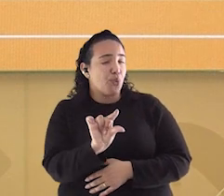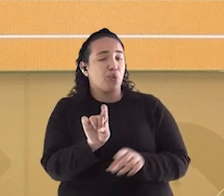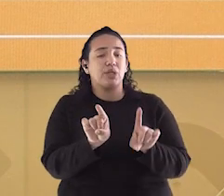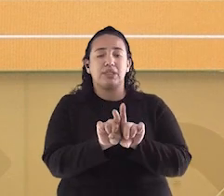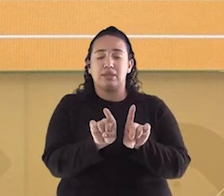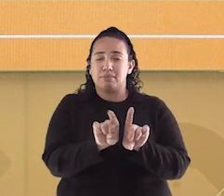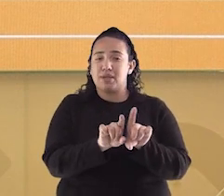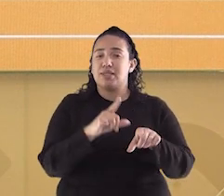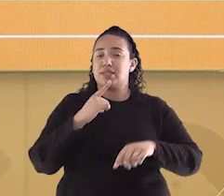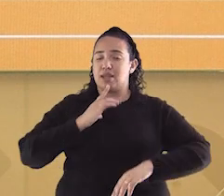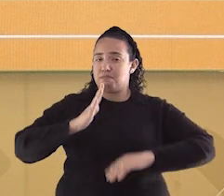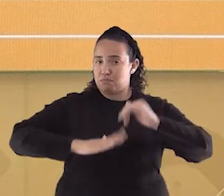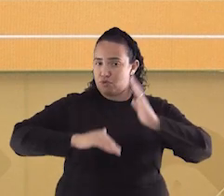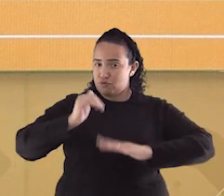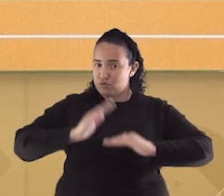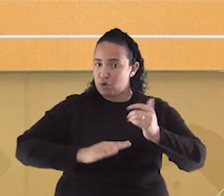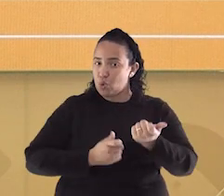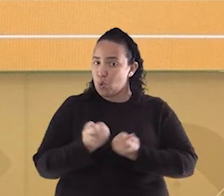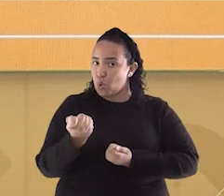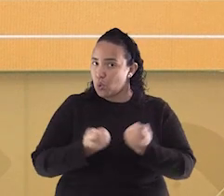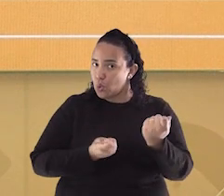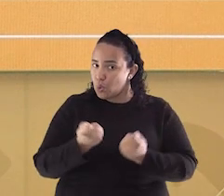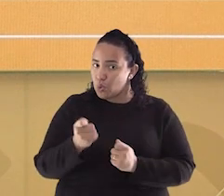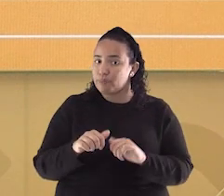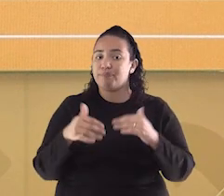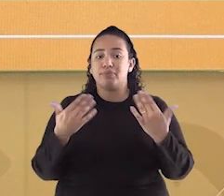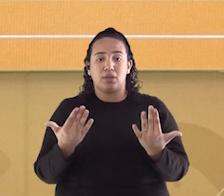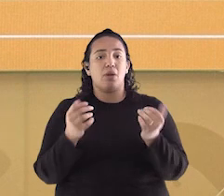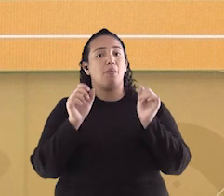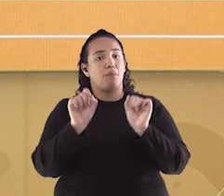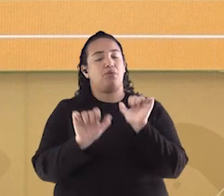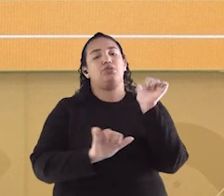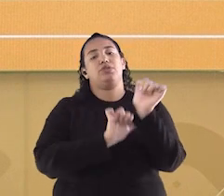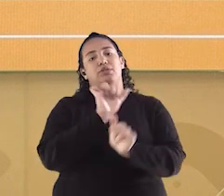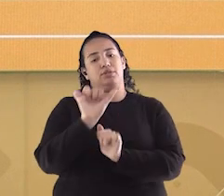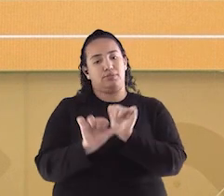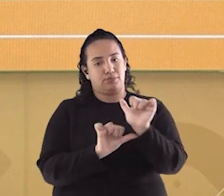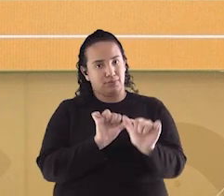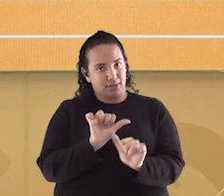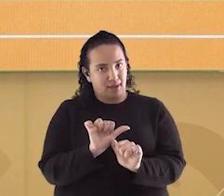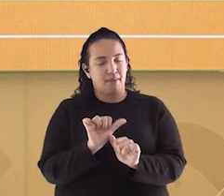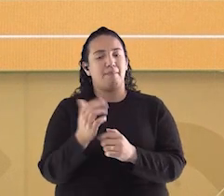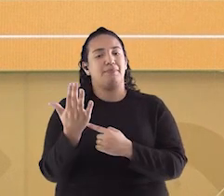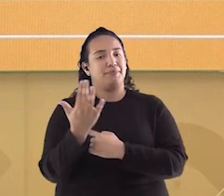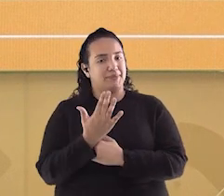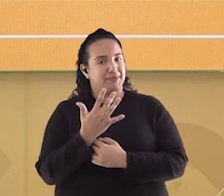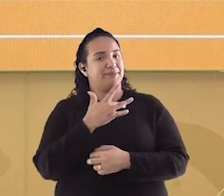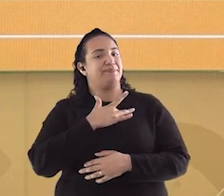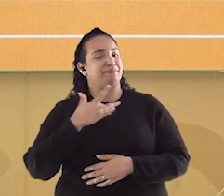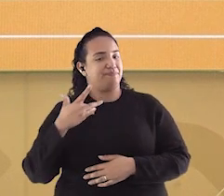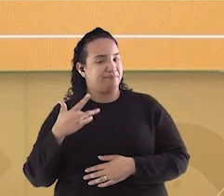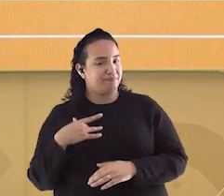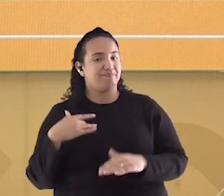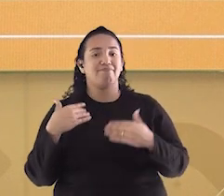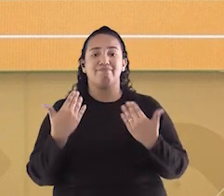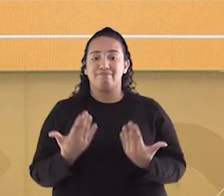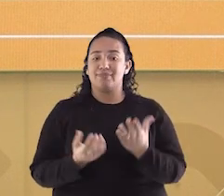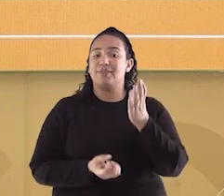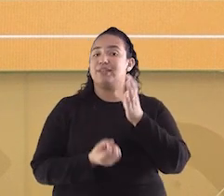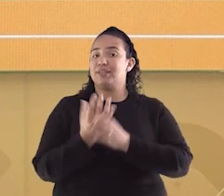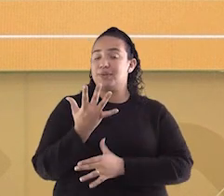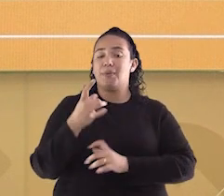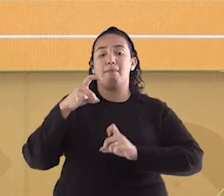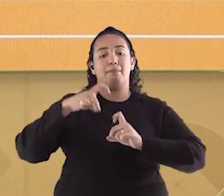totalmente controlados por profissionais, é possível transformar seus efeitos em algo benéfico. E é daí que vem a